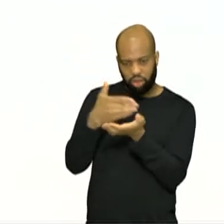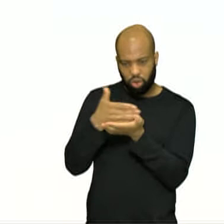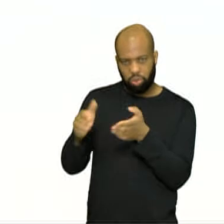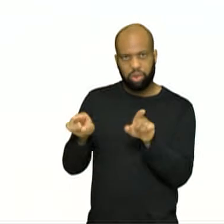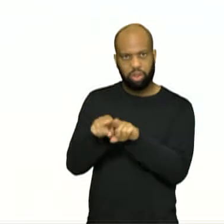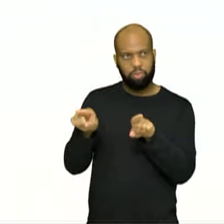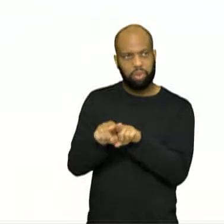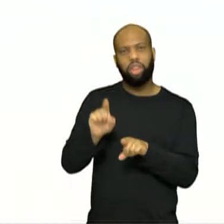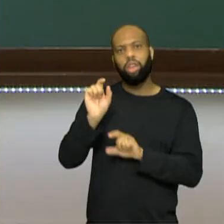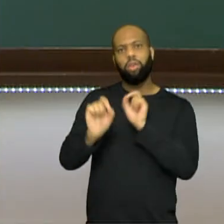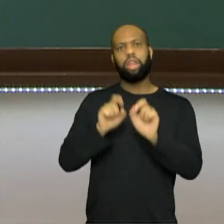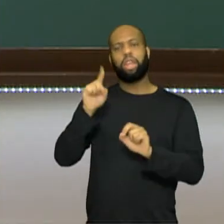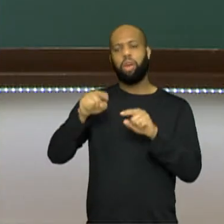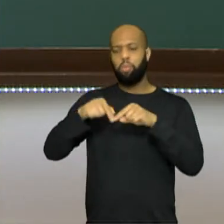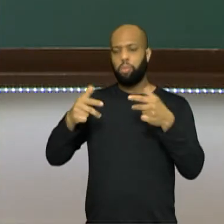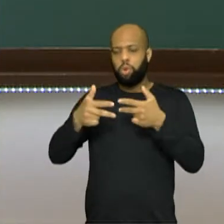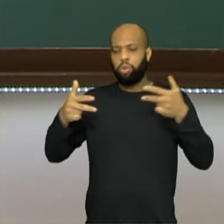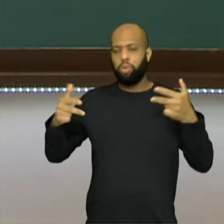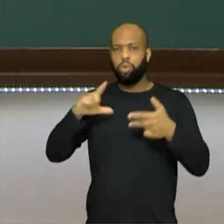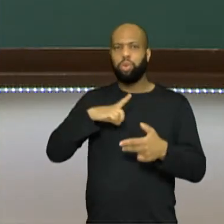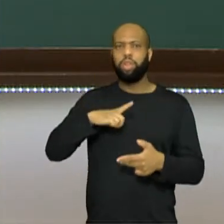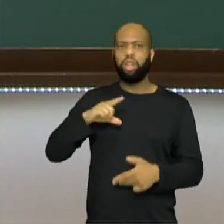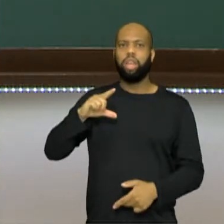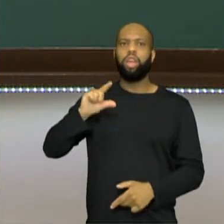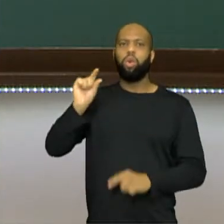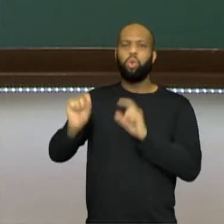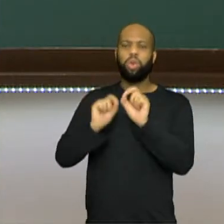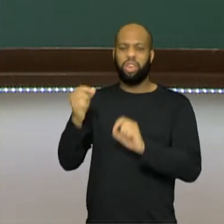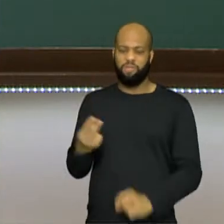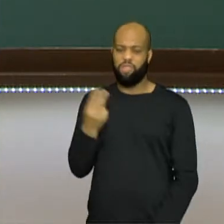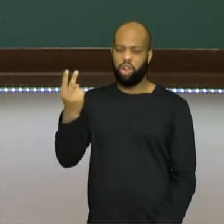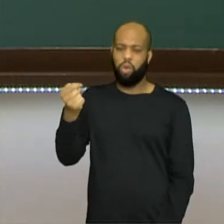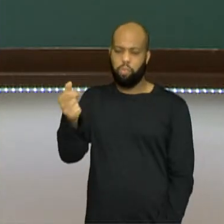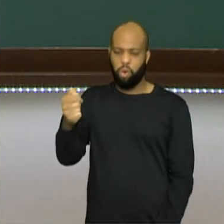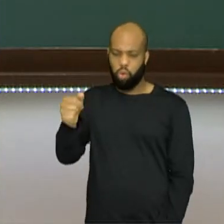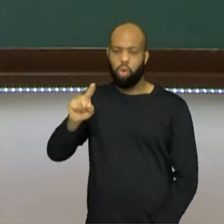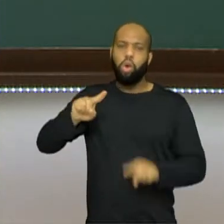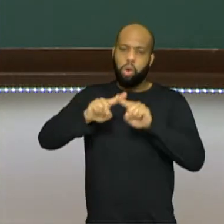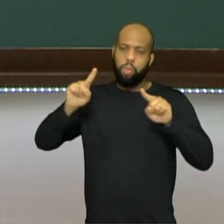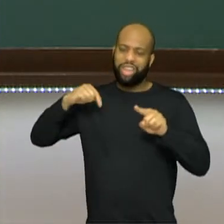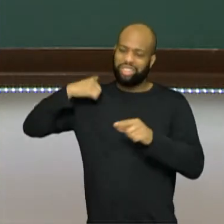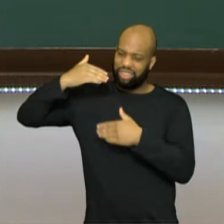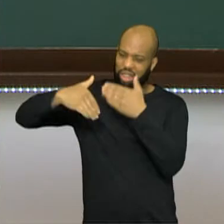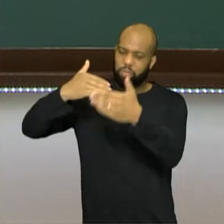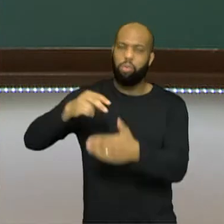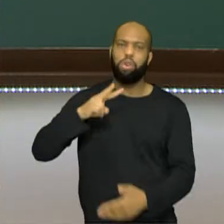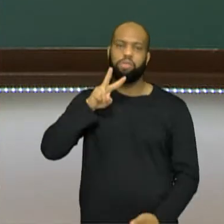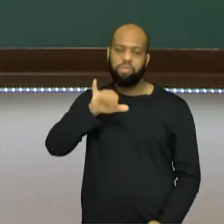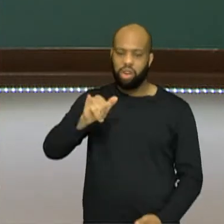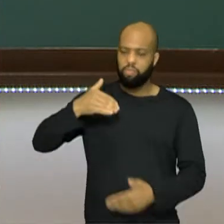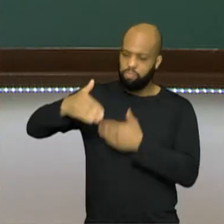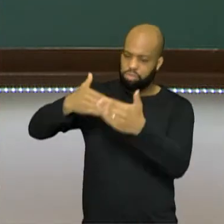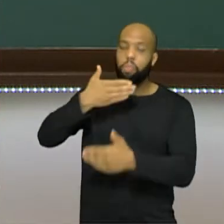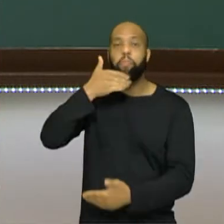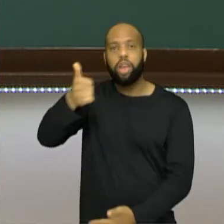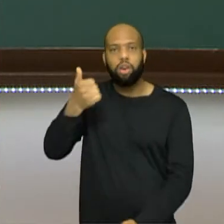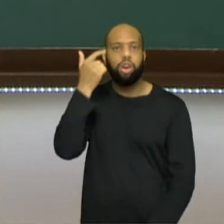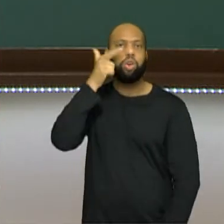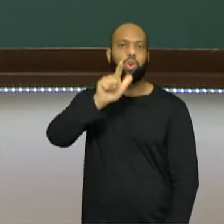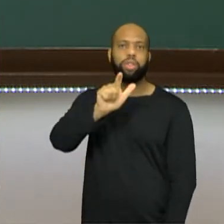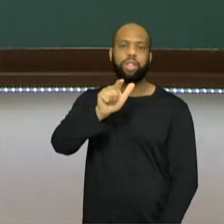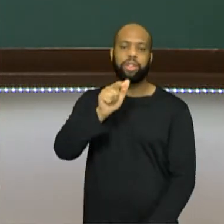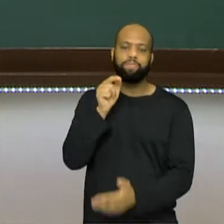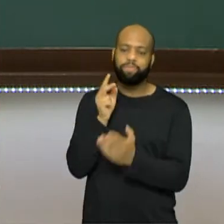inicialmente num produto de baixo valor agregado, que gradativamente foi sendo melhorado para atingir os